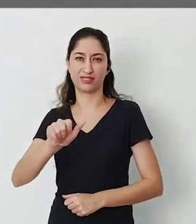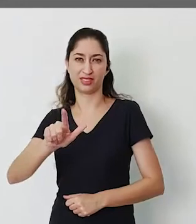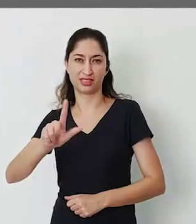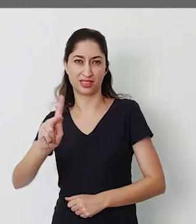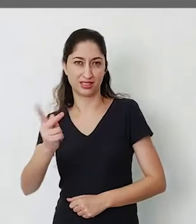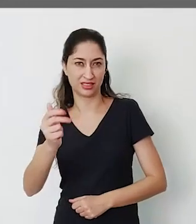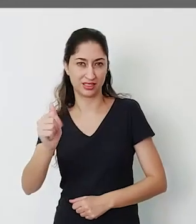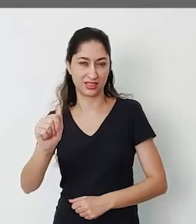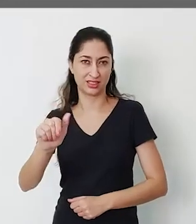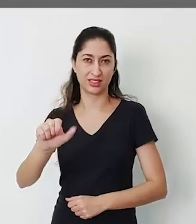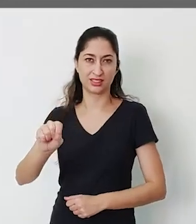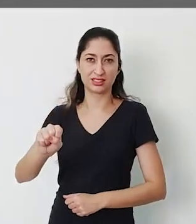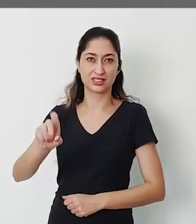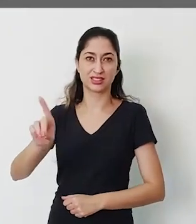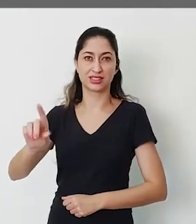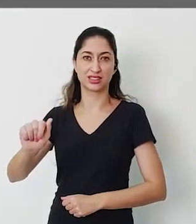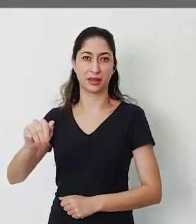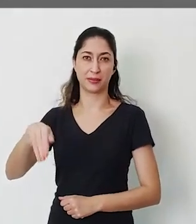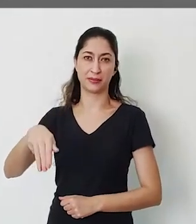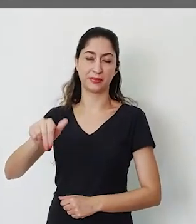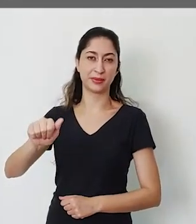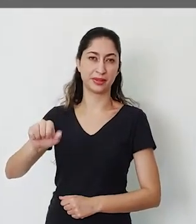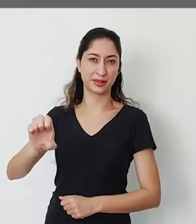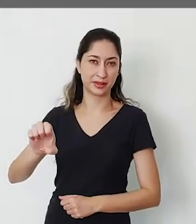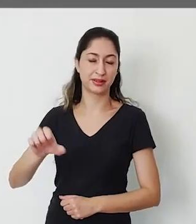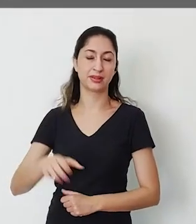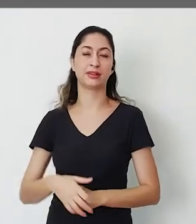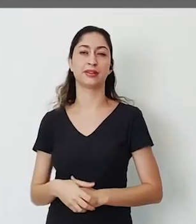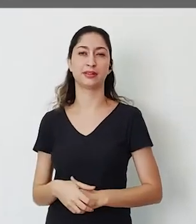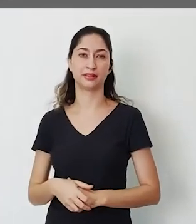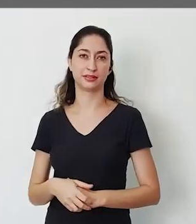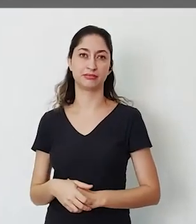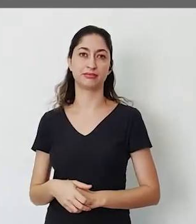Teve também o Hip Hop Chama, que a gente teve. Teve Hip Hop Chama,